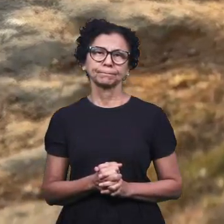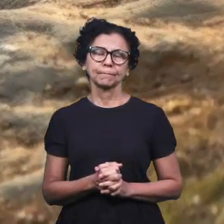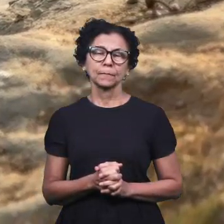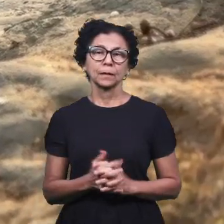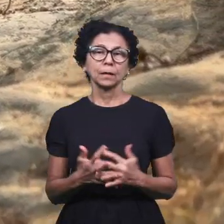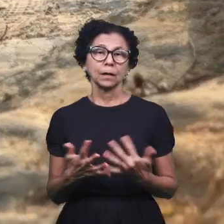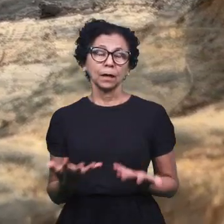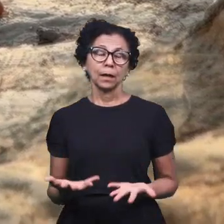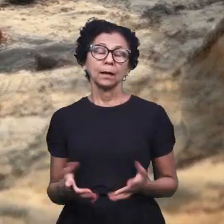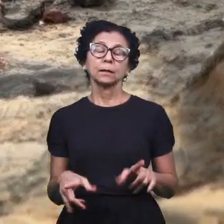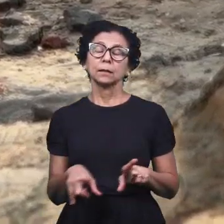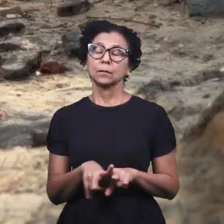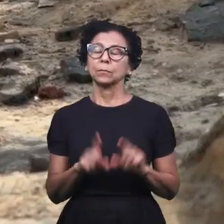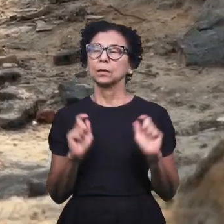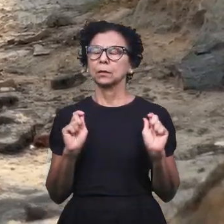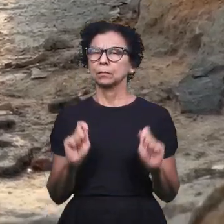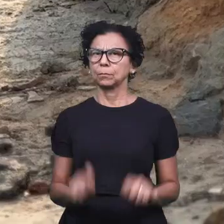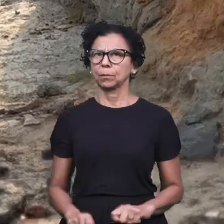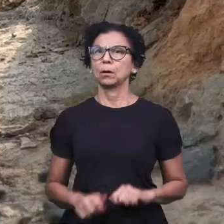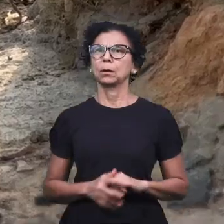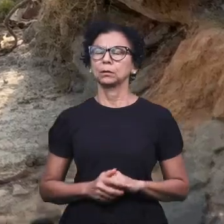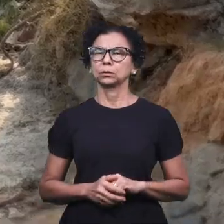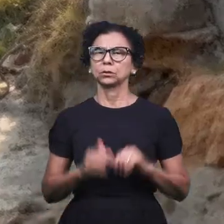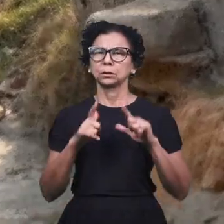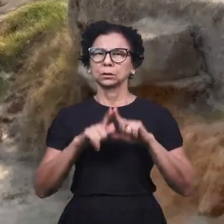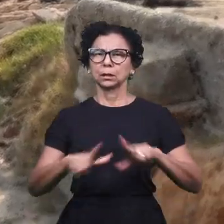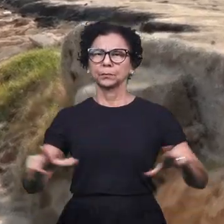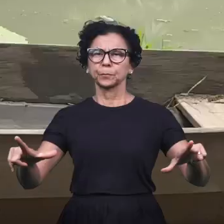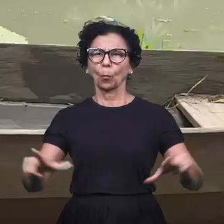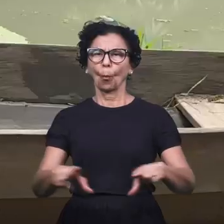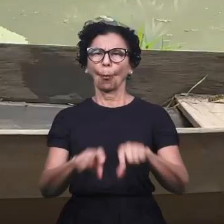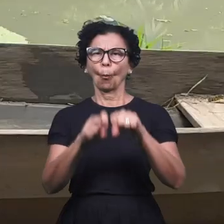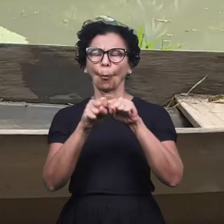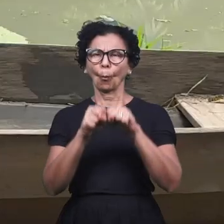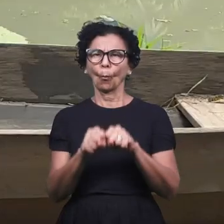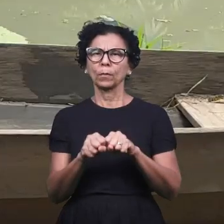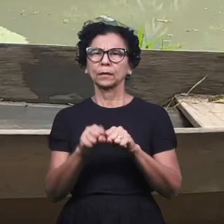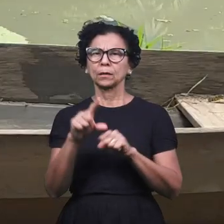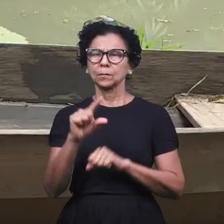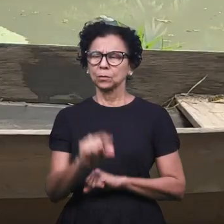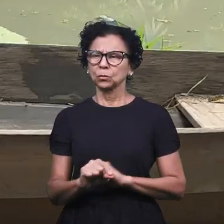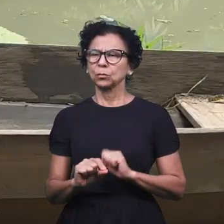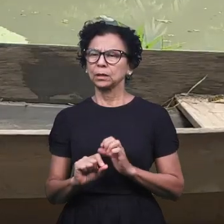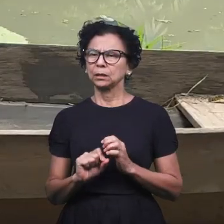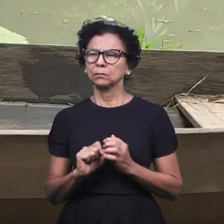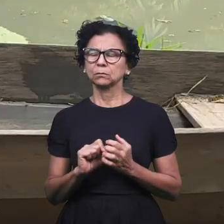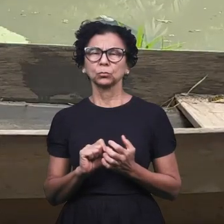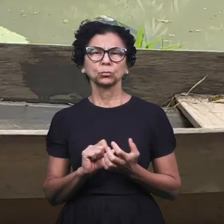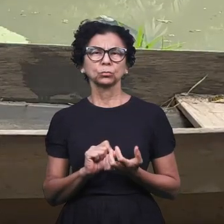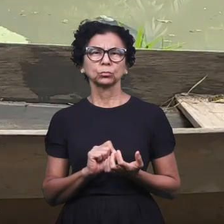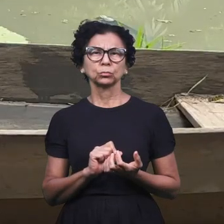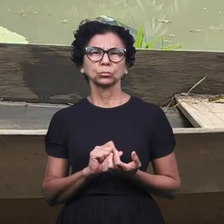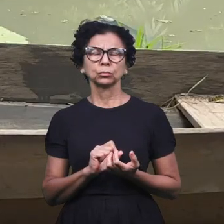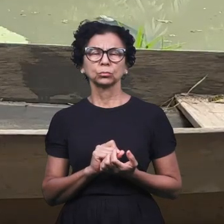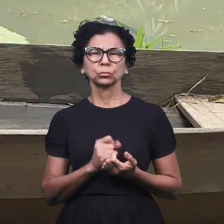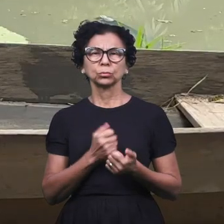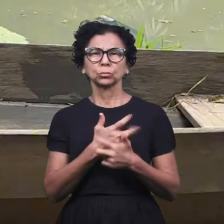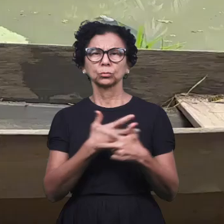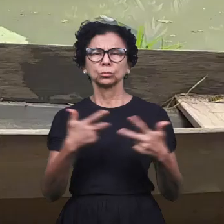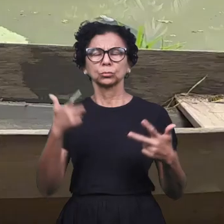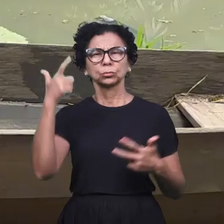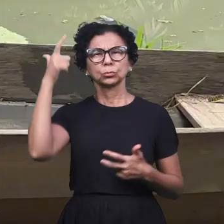seca pode levar à alteração na diversidade das espécies vegetais? Com certeza, sim. As que